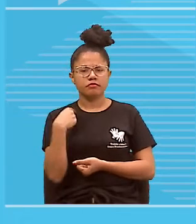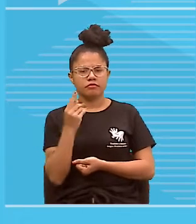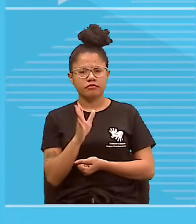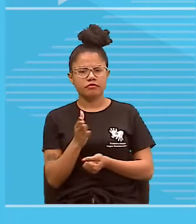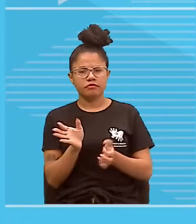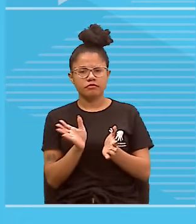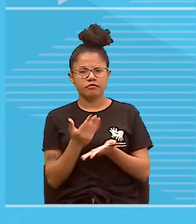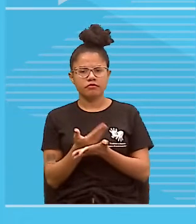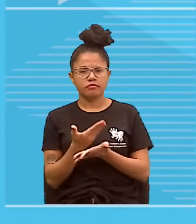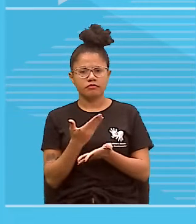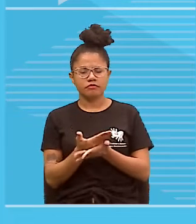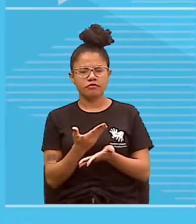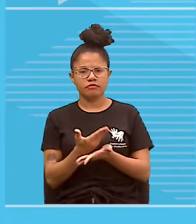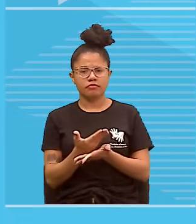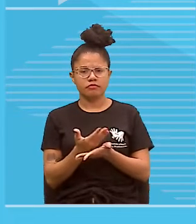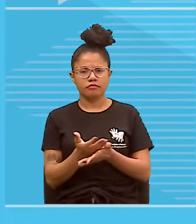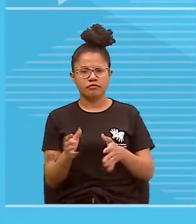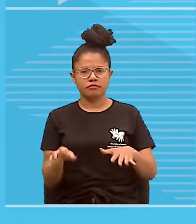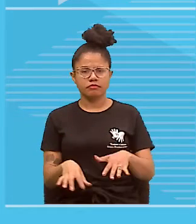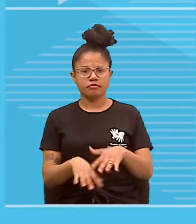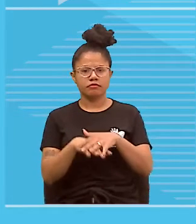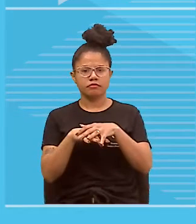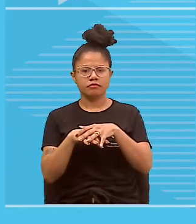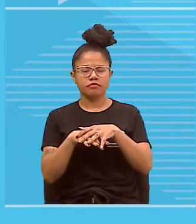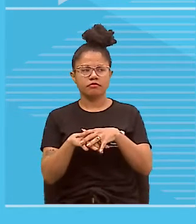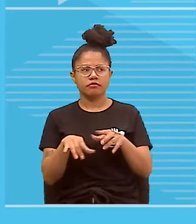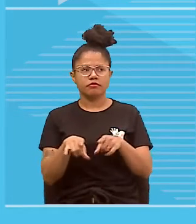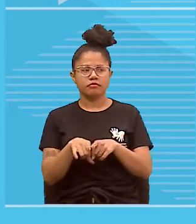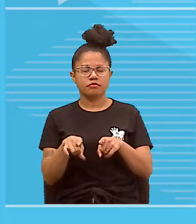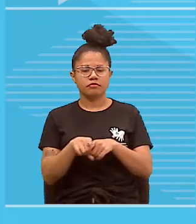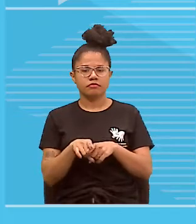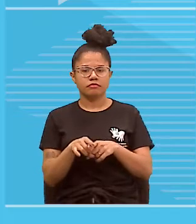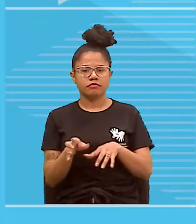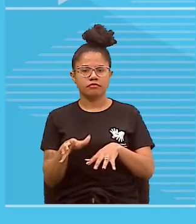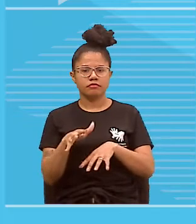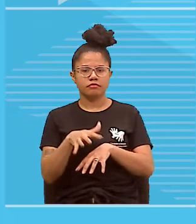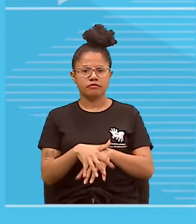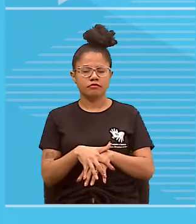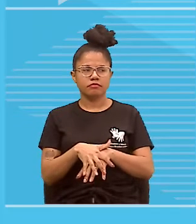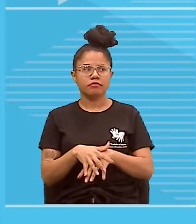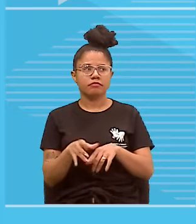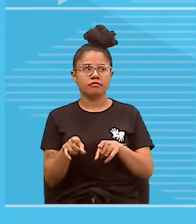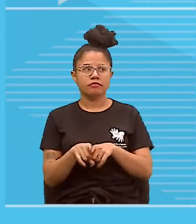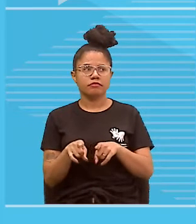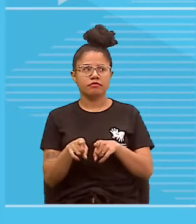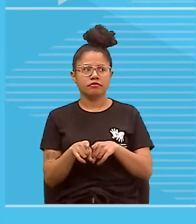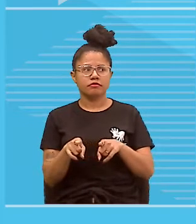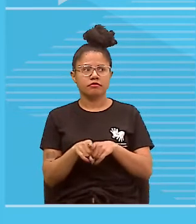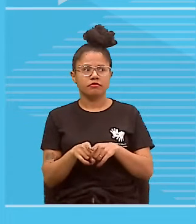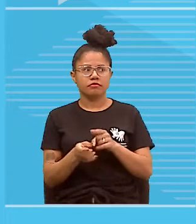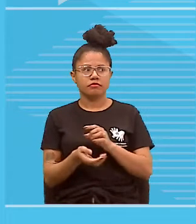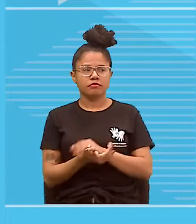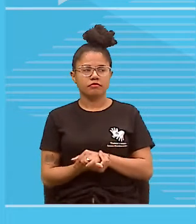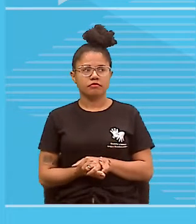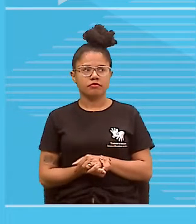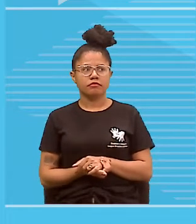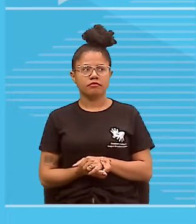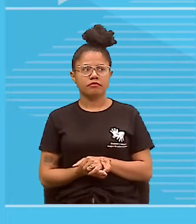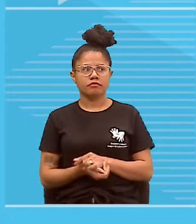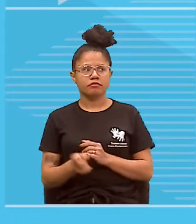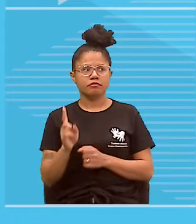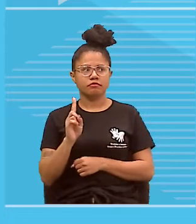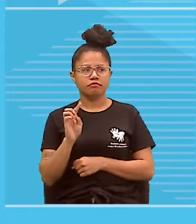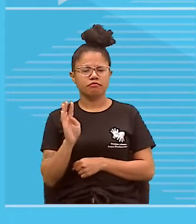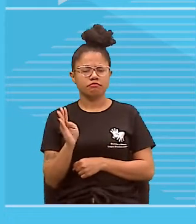né o reino monera a gente já estudou o reino Protista Então a gente tem aqui ó cerca de 1